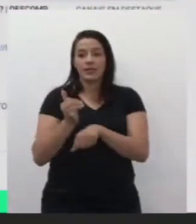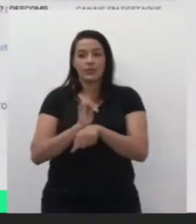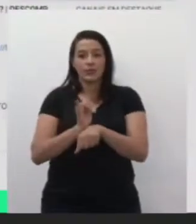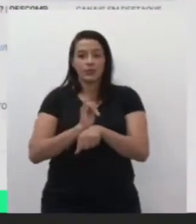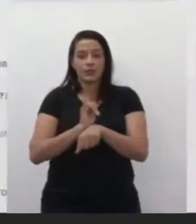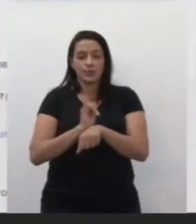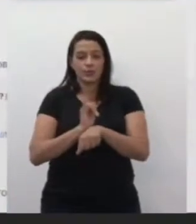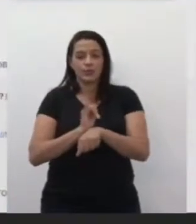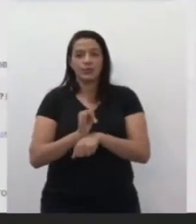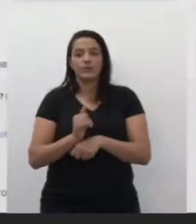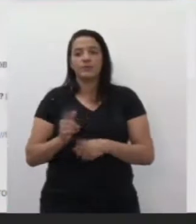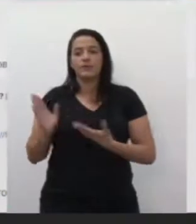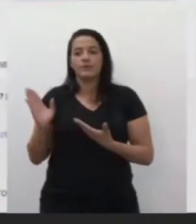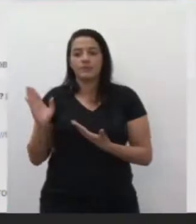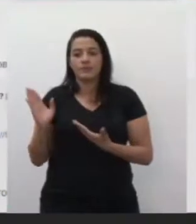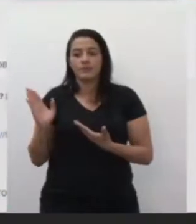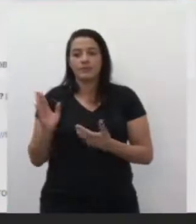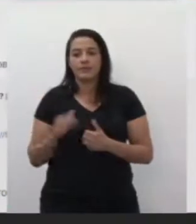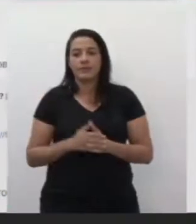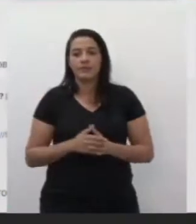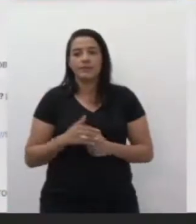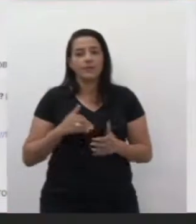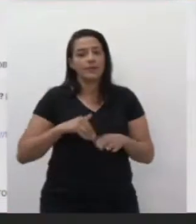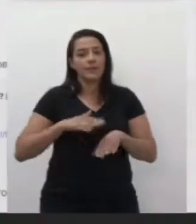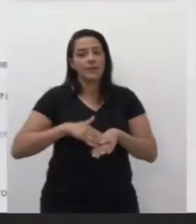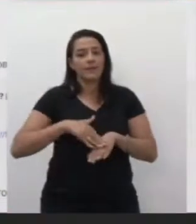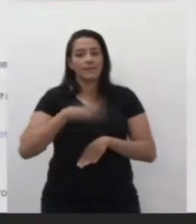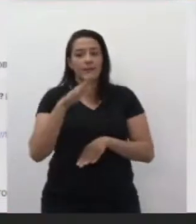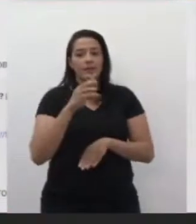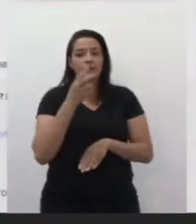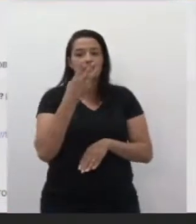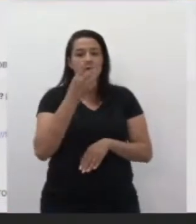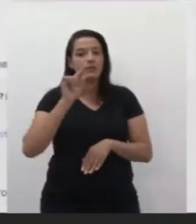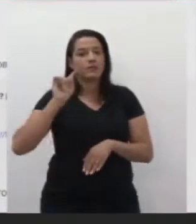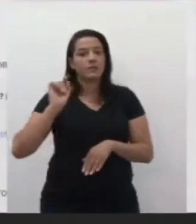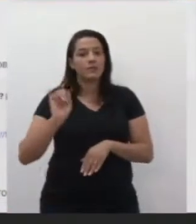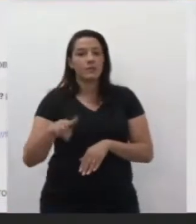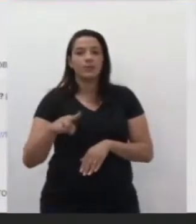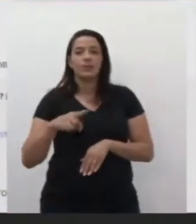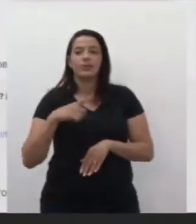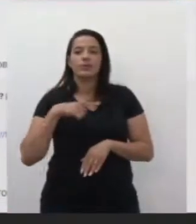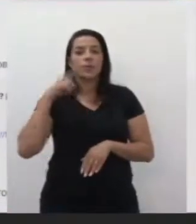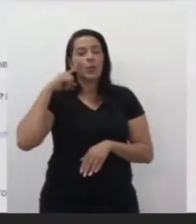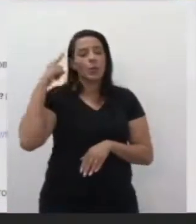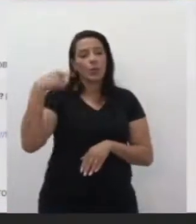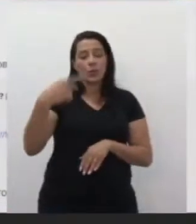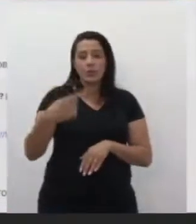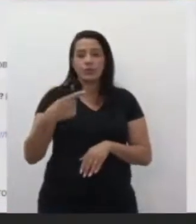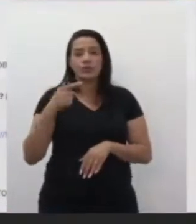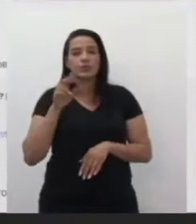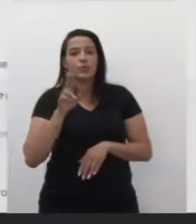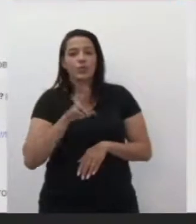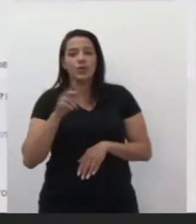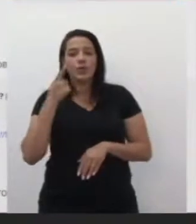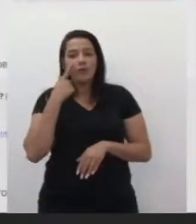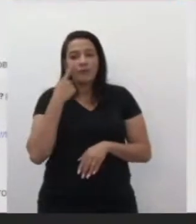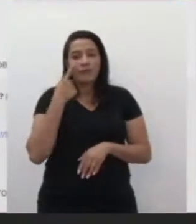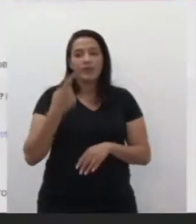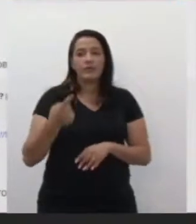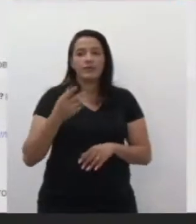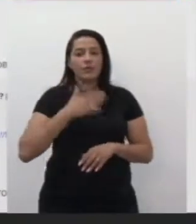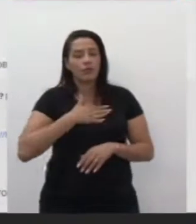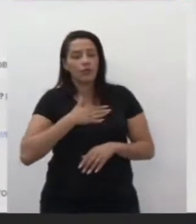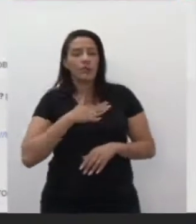antes. Nosso YouTube tem mais de 3 milhões de pessoas inscritas, e a gente pra caramba ali, todo dia olhando, comentando, dando joinha, dando não